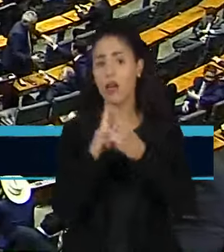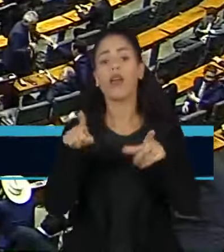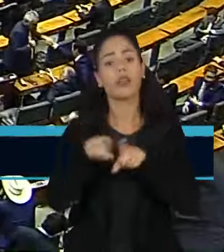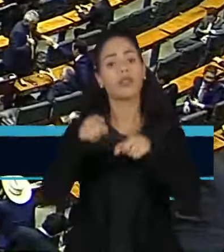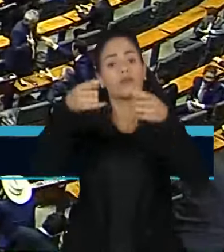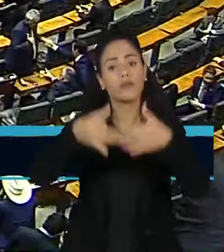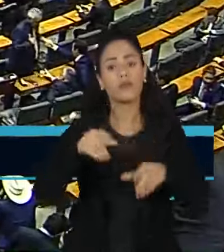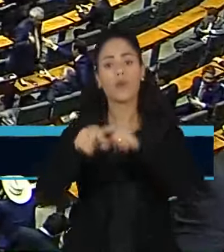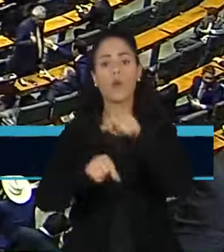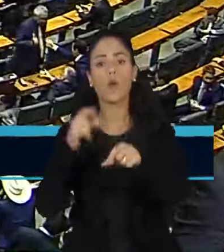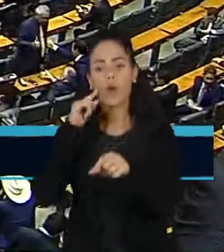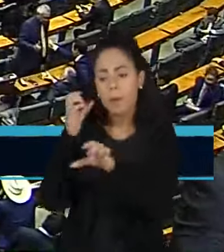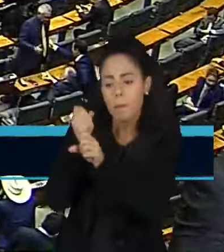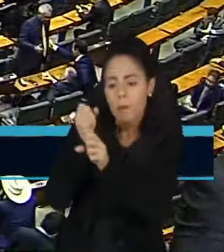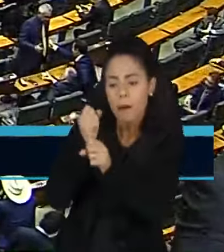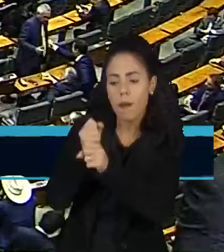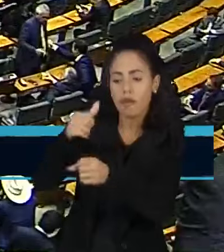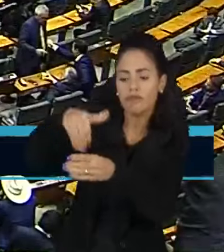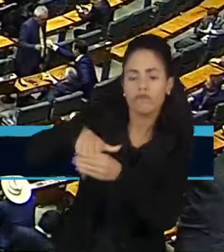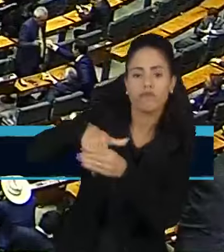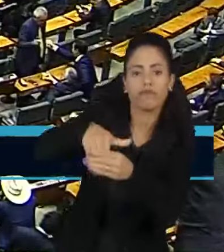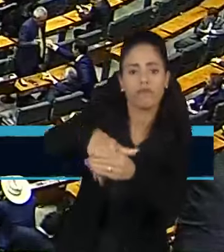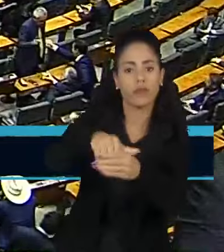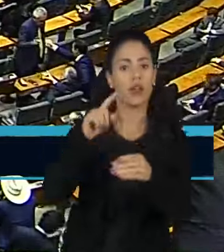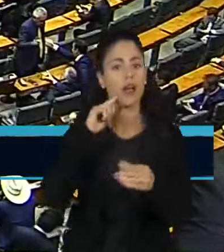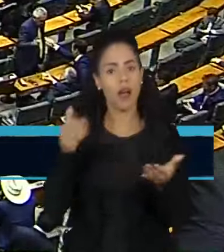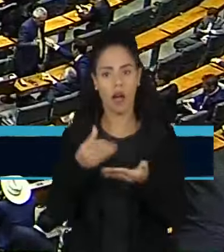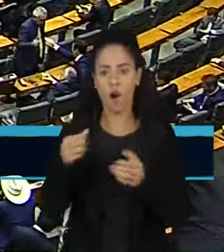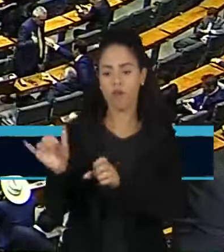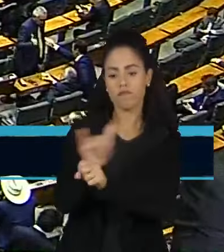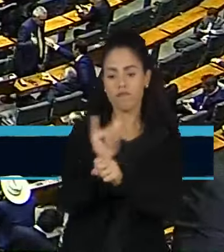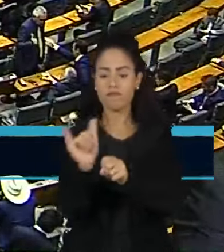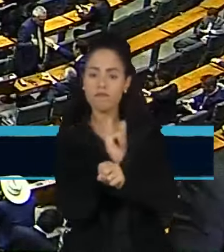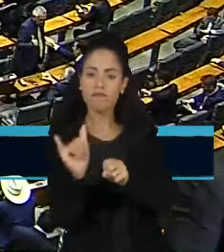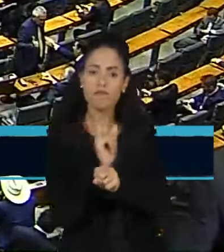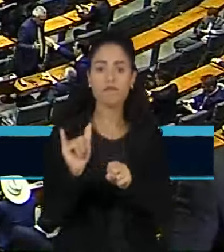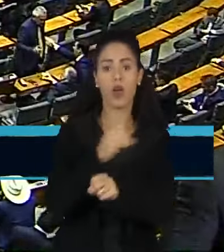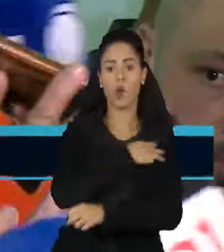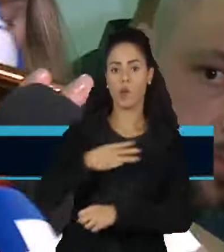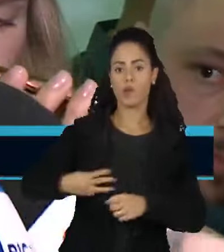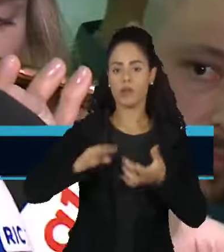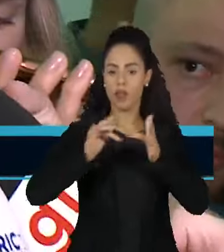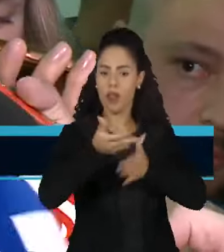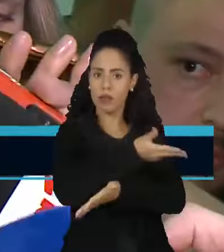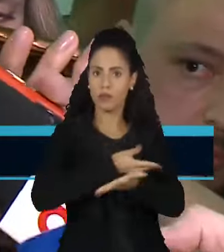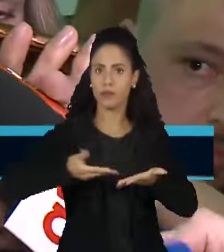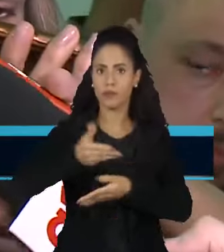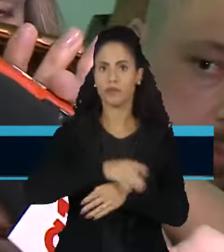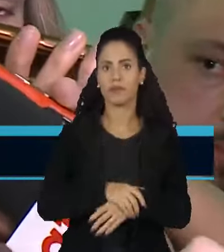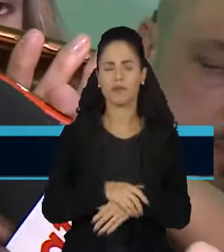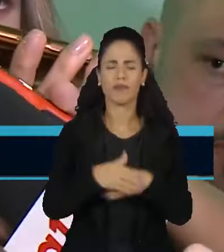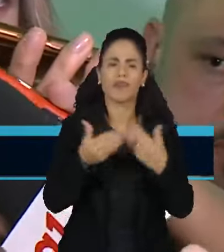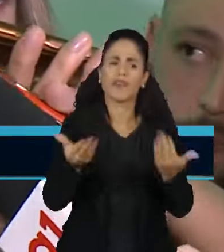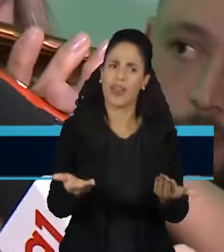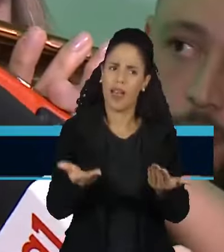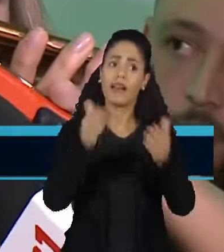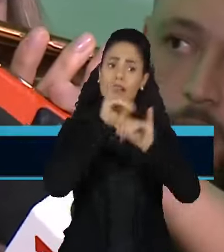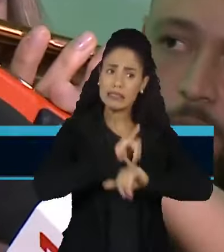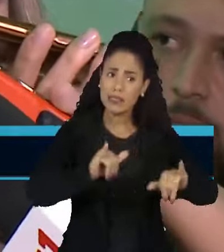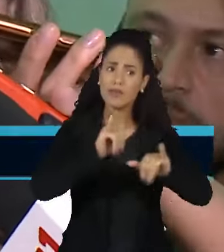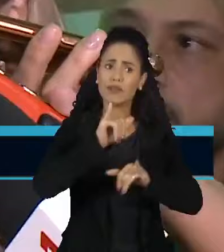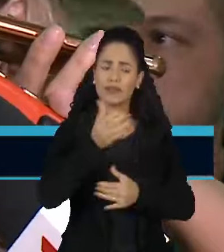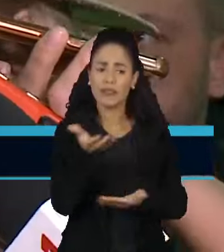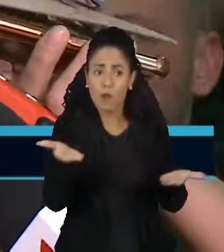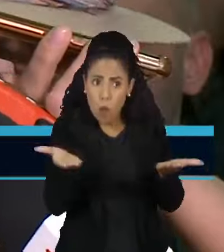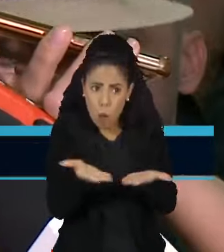que a apuração faz parte de uma manobra do ministro das Relações Institucionais. Olha, essa notícia hoje que você está